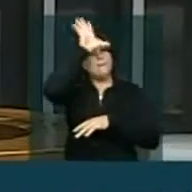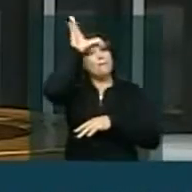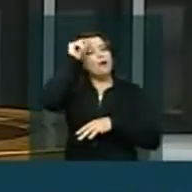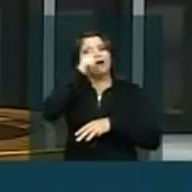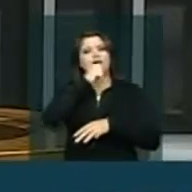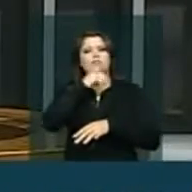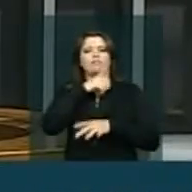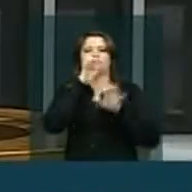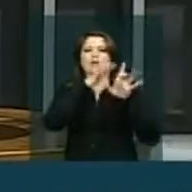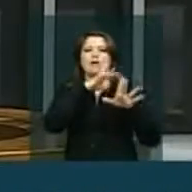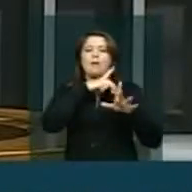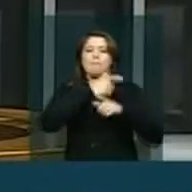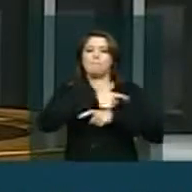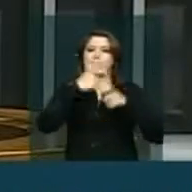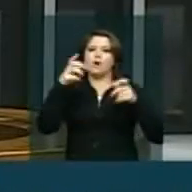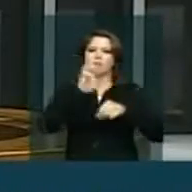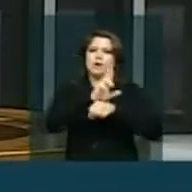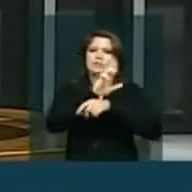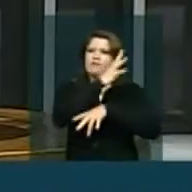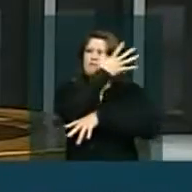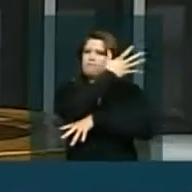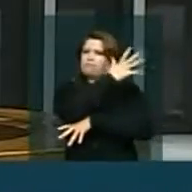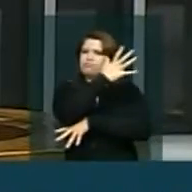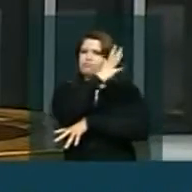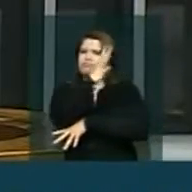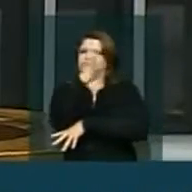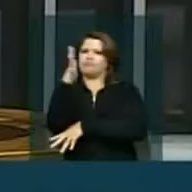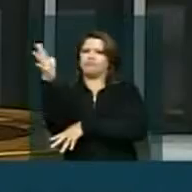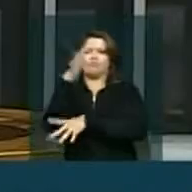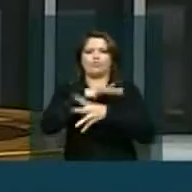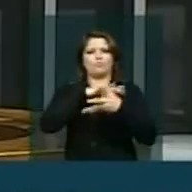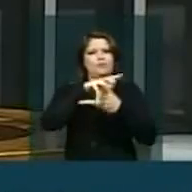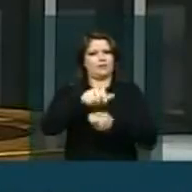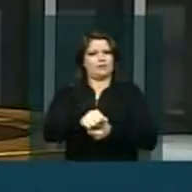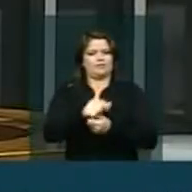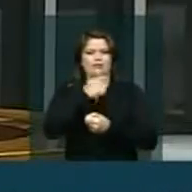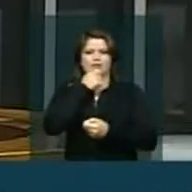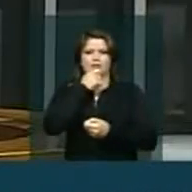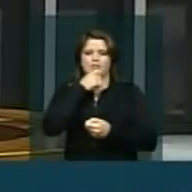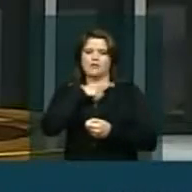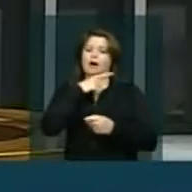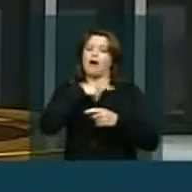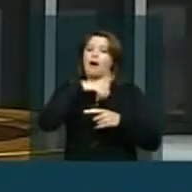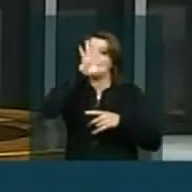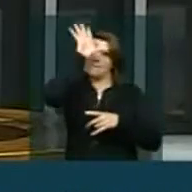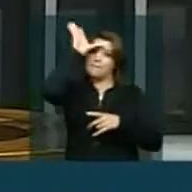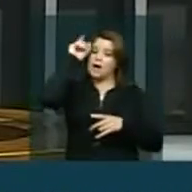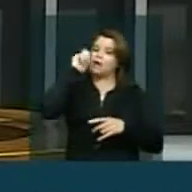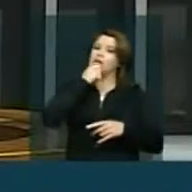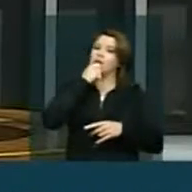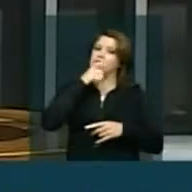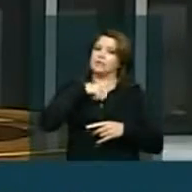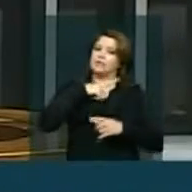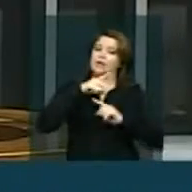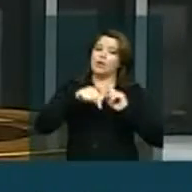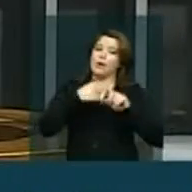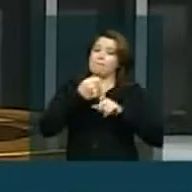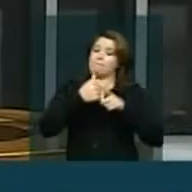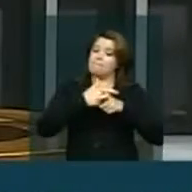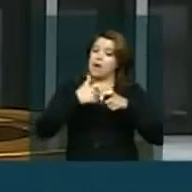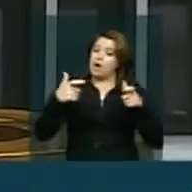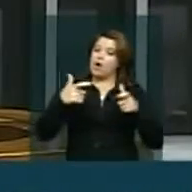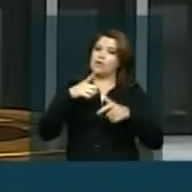a maior reserva de florestas tropicais do planeta. A Amazônia detém a maior